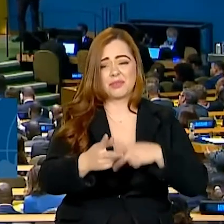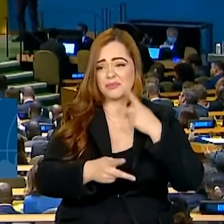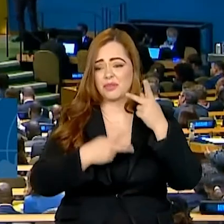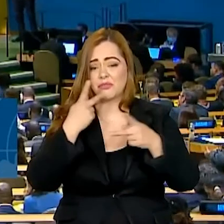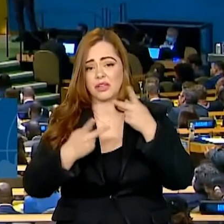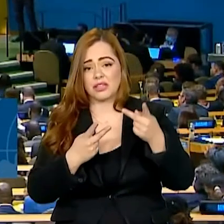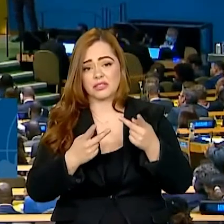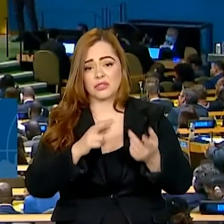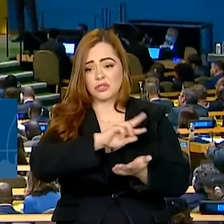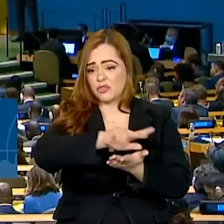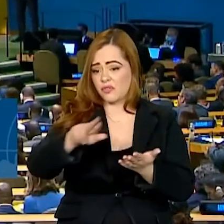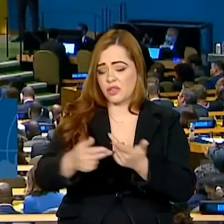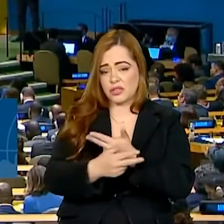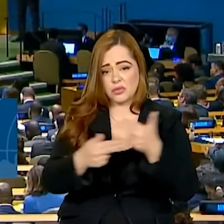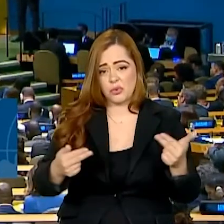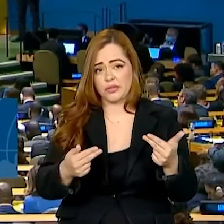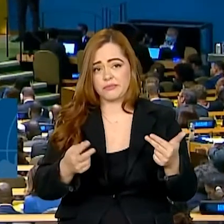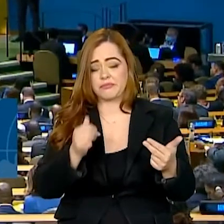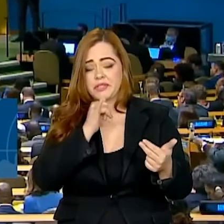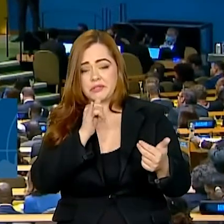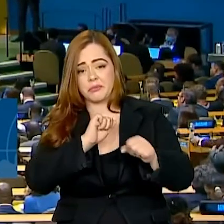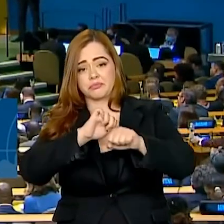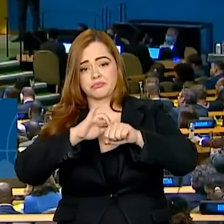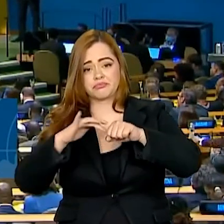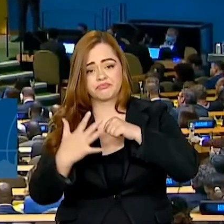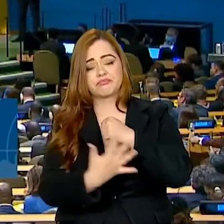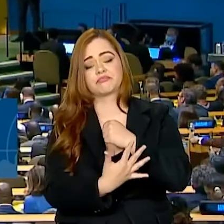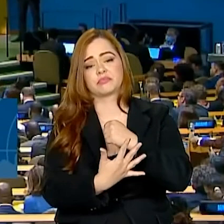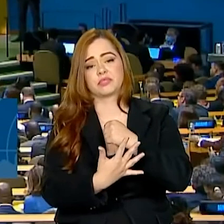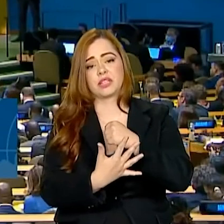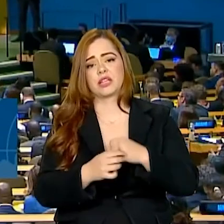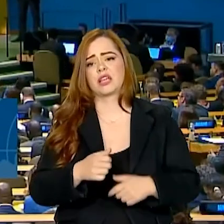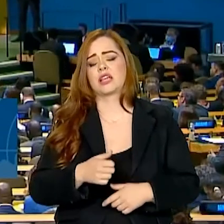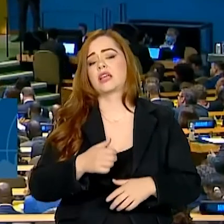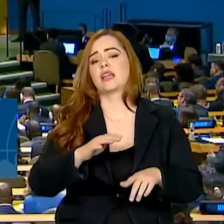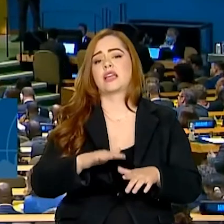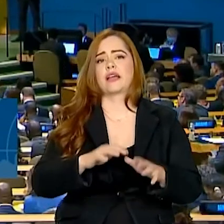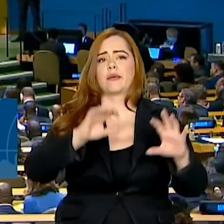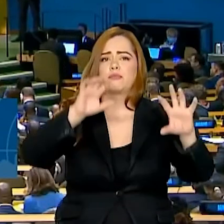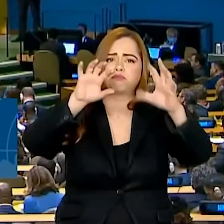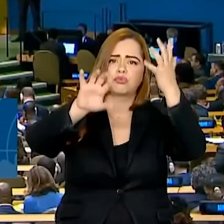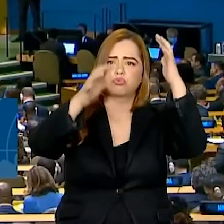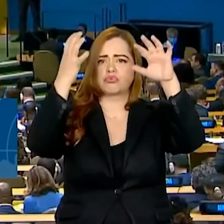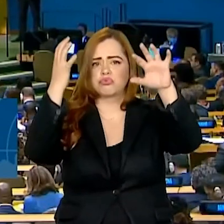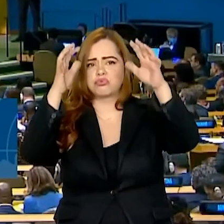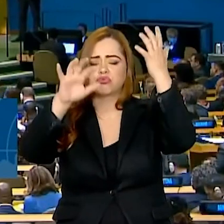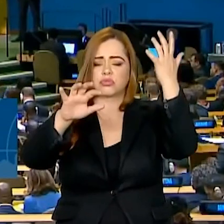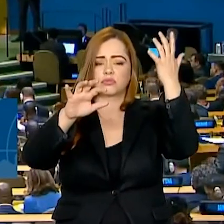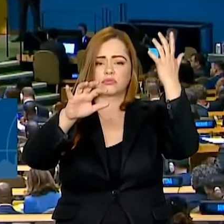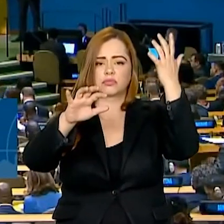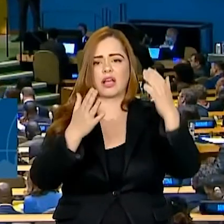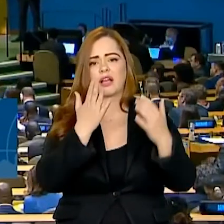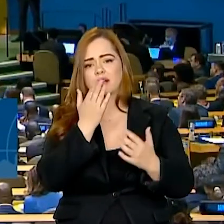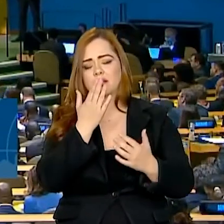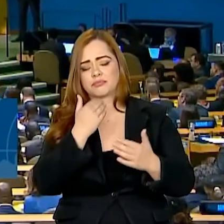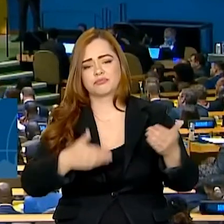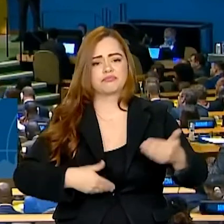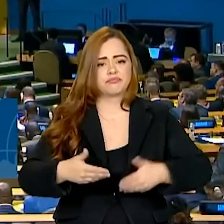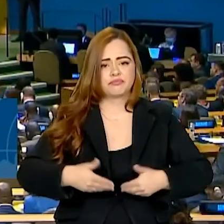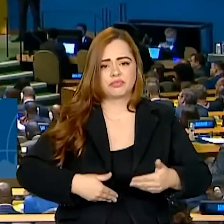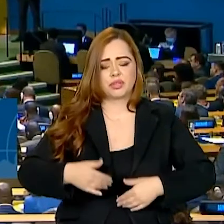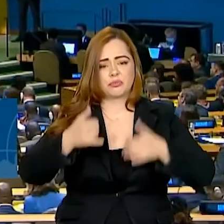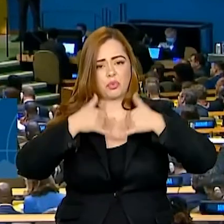simultâneas. A pandemia da Covid-19, crise climática e a insegurança alimentar e